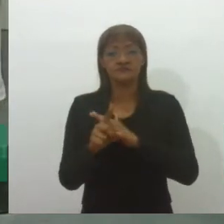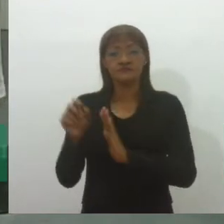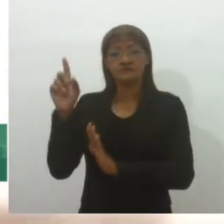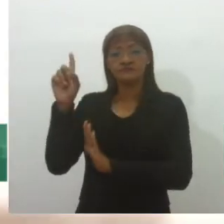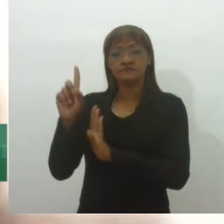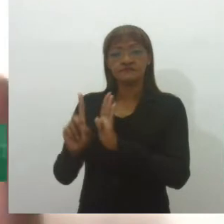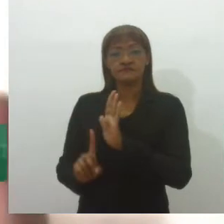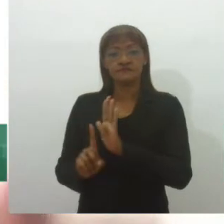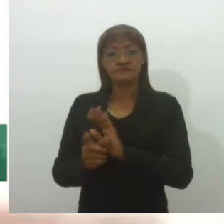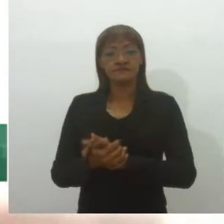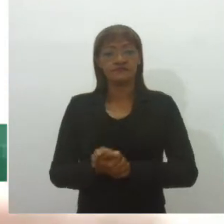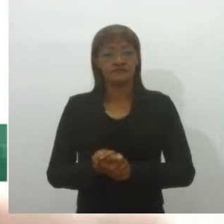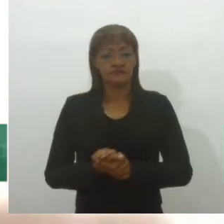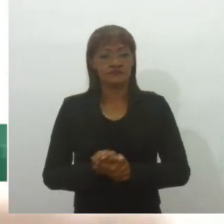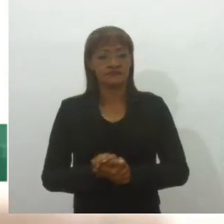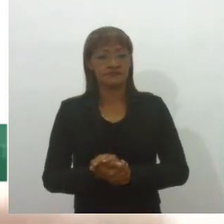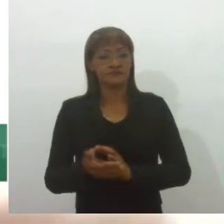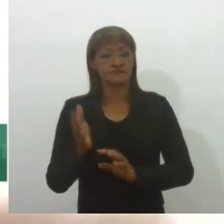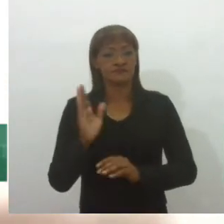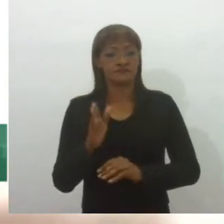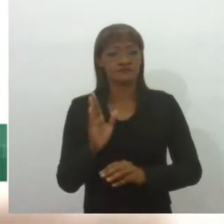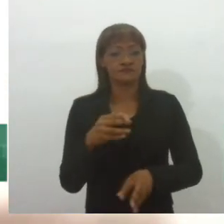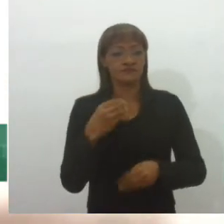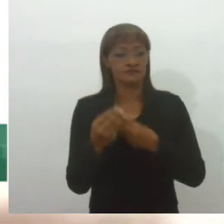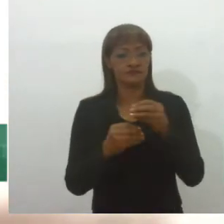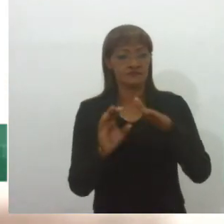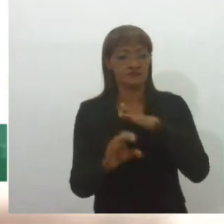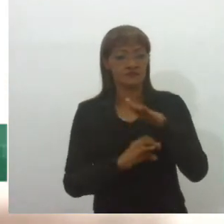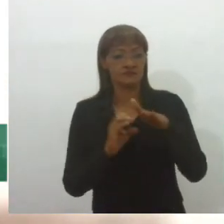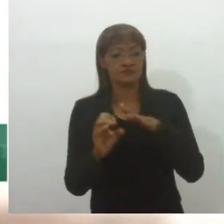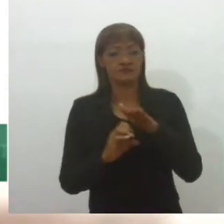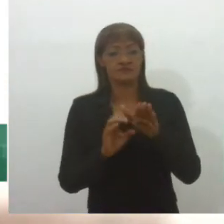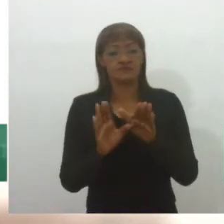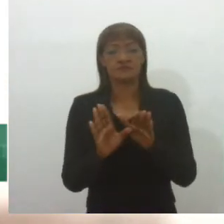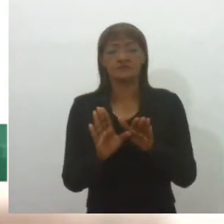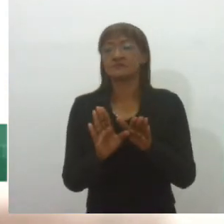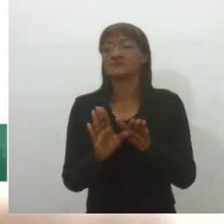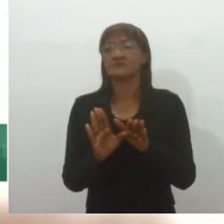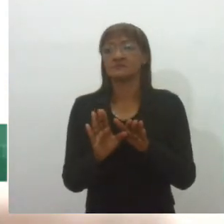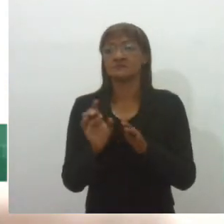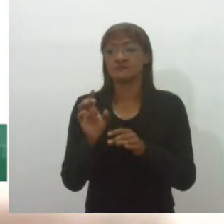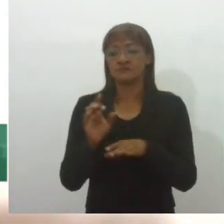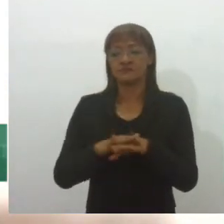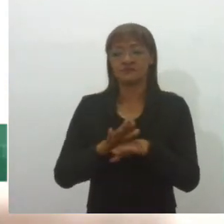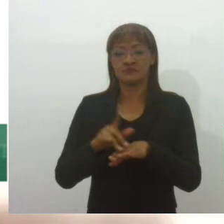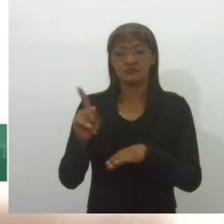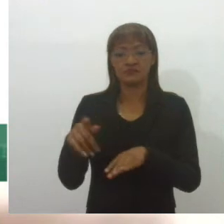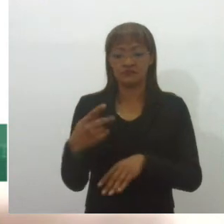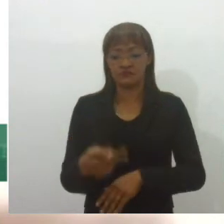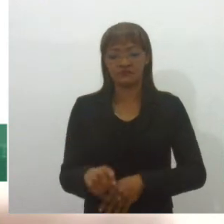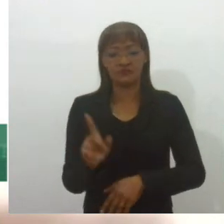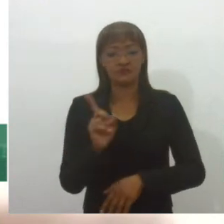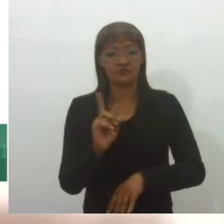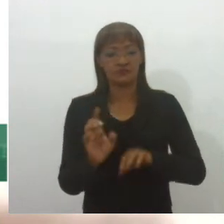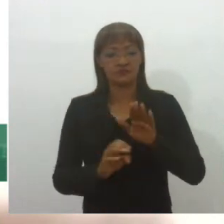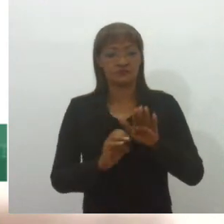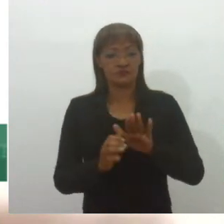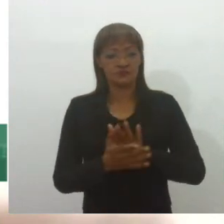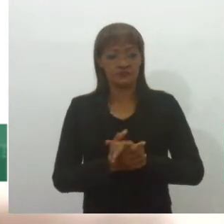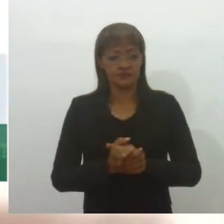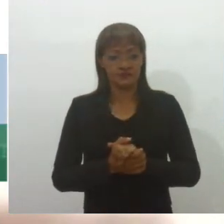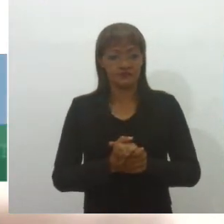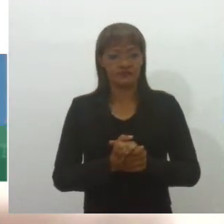desse tributo e não as empresas. Esse valor não pode ficar com as distribuidoras, as prestadoras de serviço de energia, tem que ficar